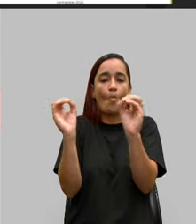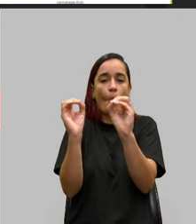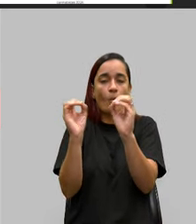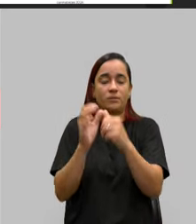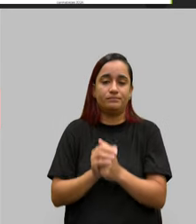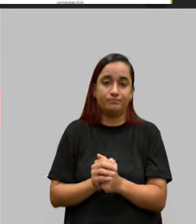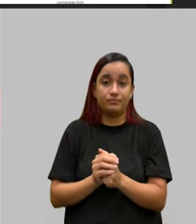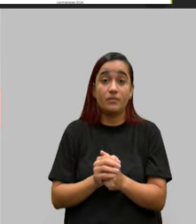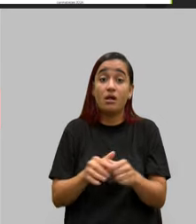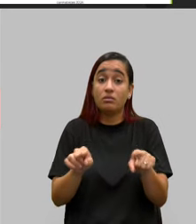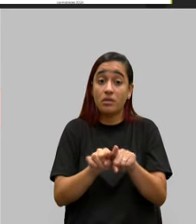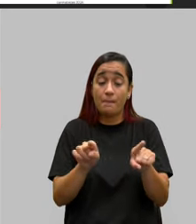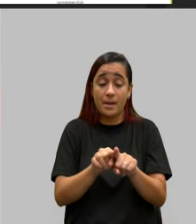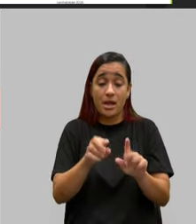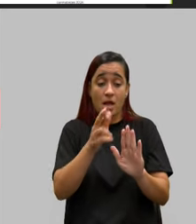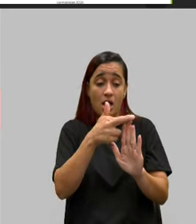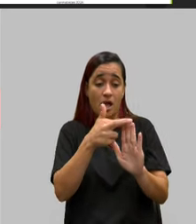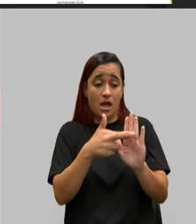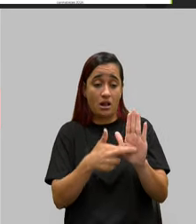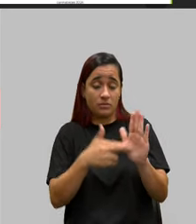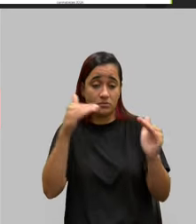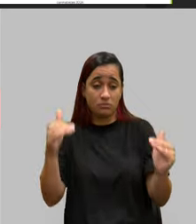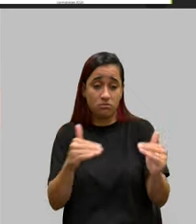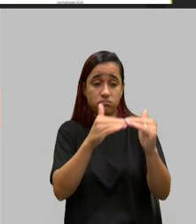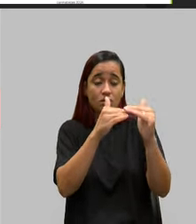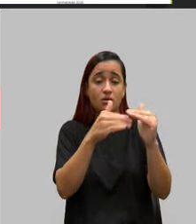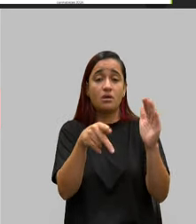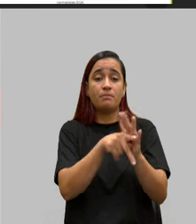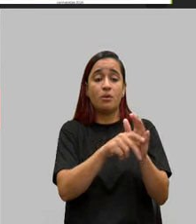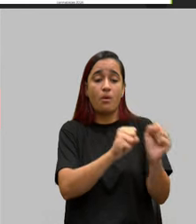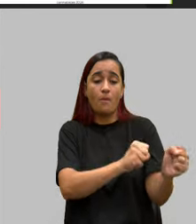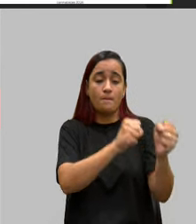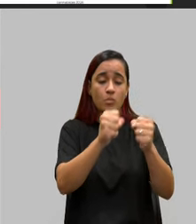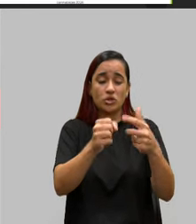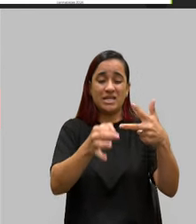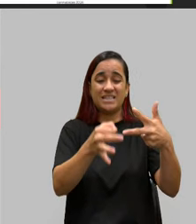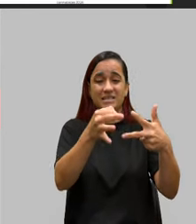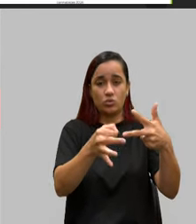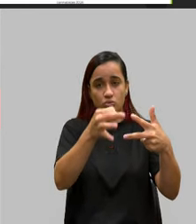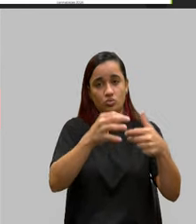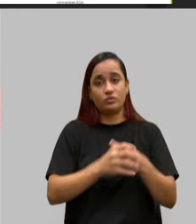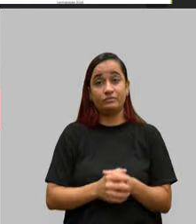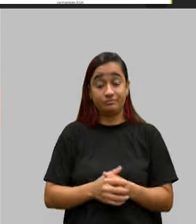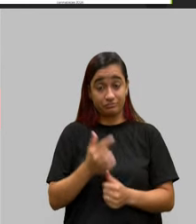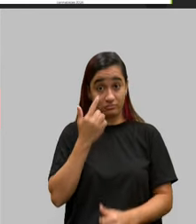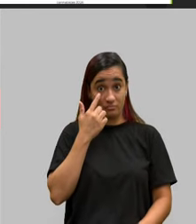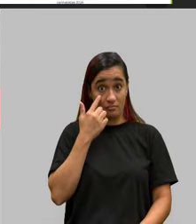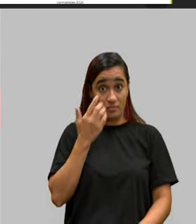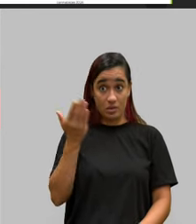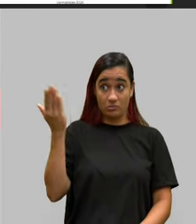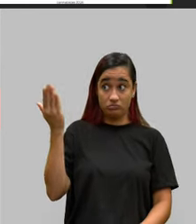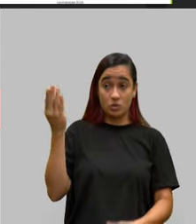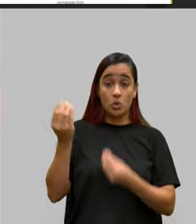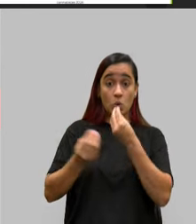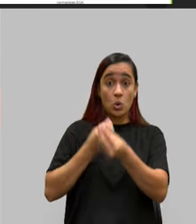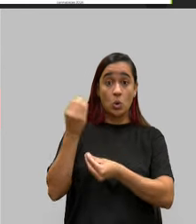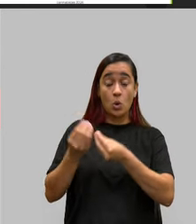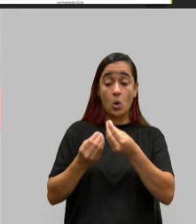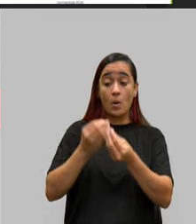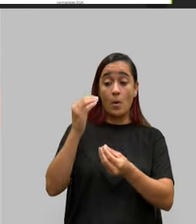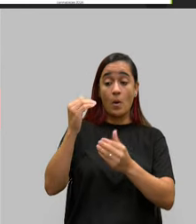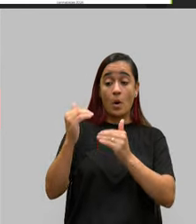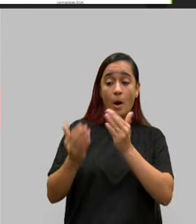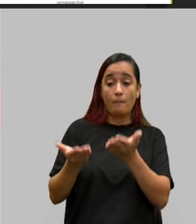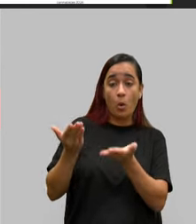uma regulação de uma regulamentação a partir do Poder Executivo e e olha aí para vocês verem a proporção dos diagnósticos